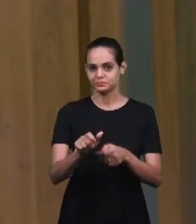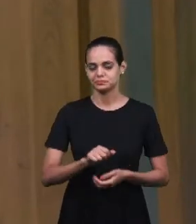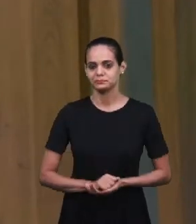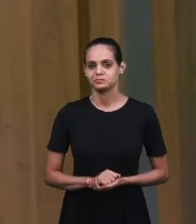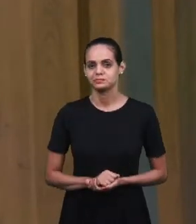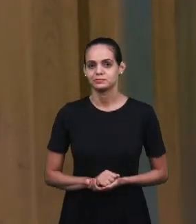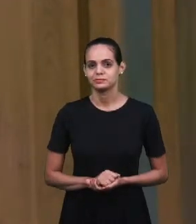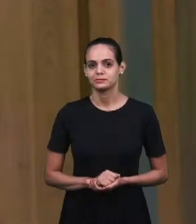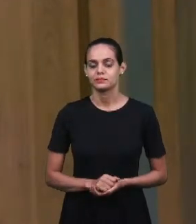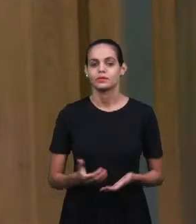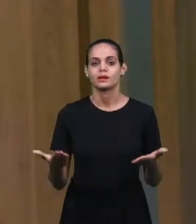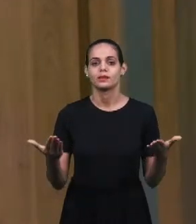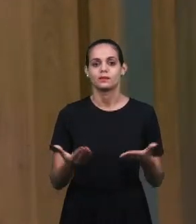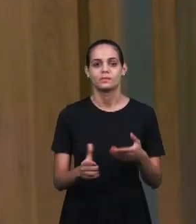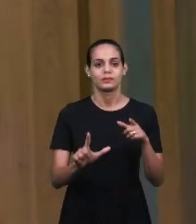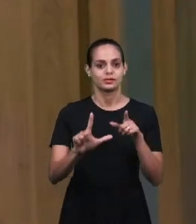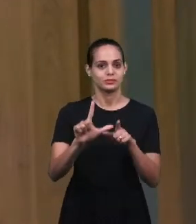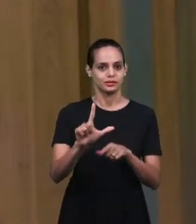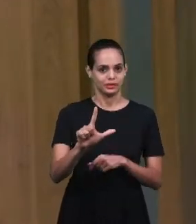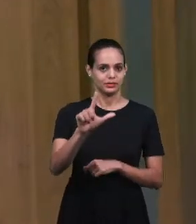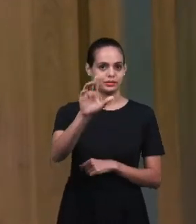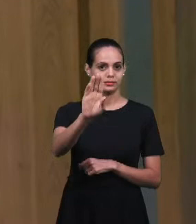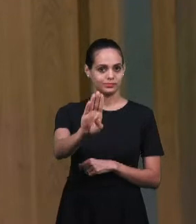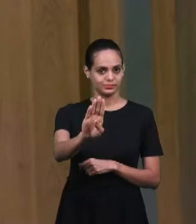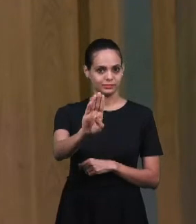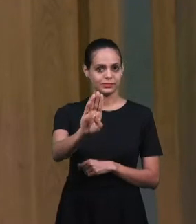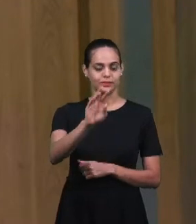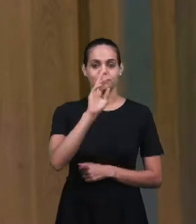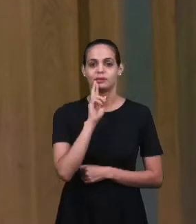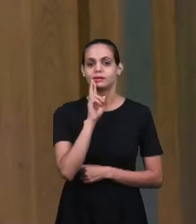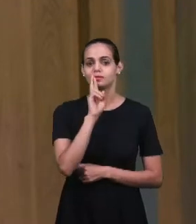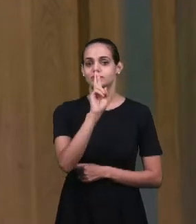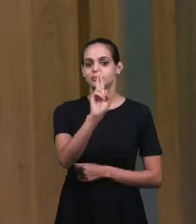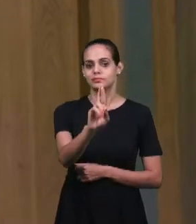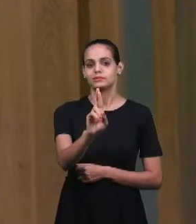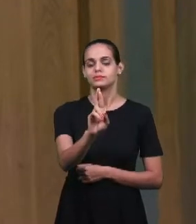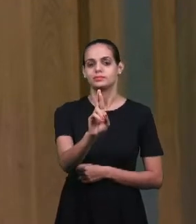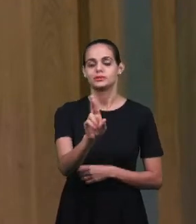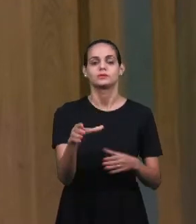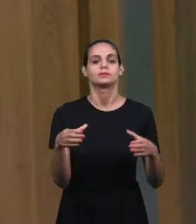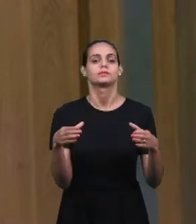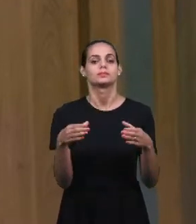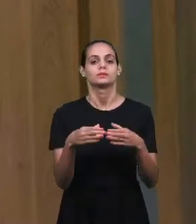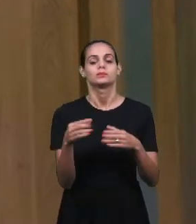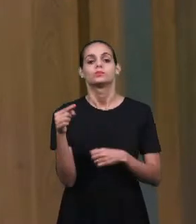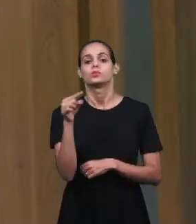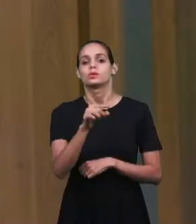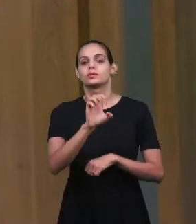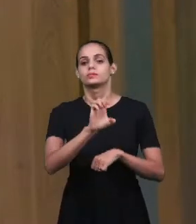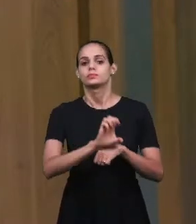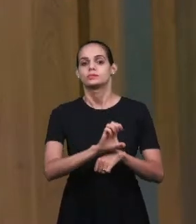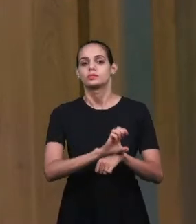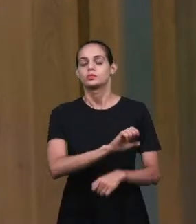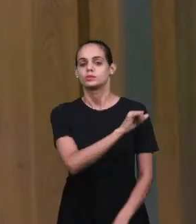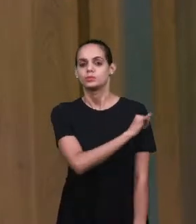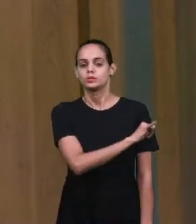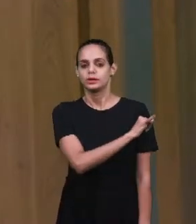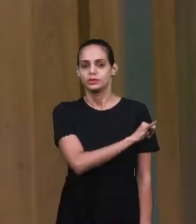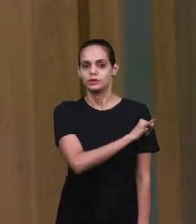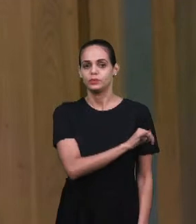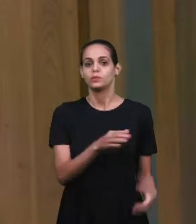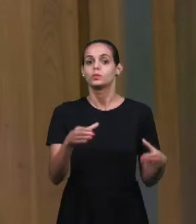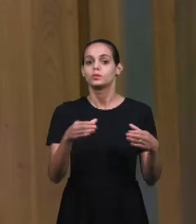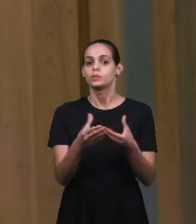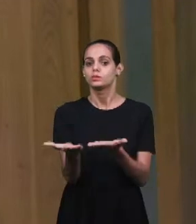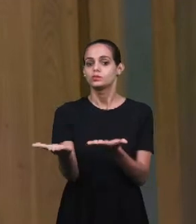letra B será respondida pelo nosso irmão do estado do Rio de Janeiro, é o Douglas. O Douglas é do grupo de jovens da